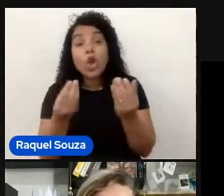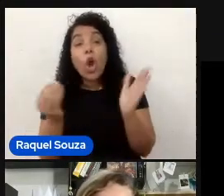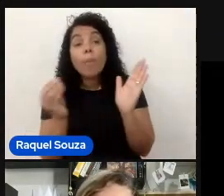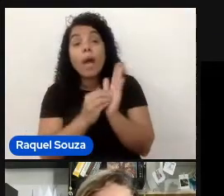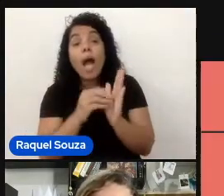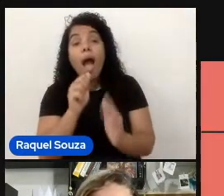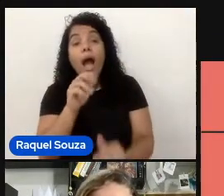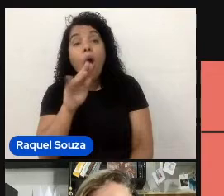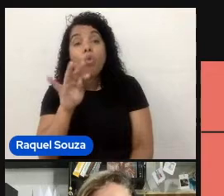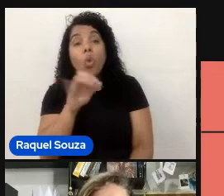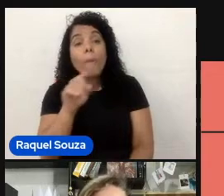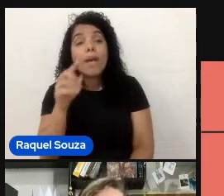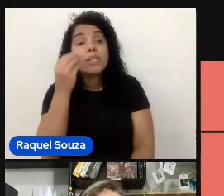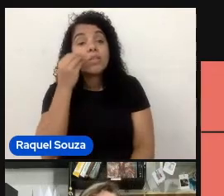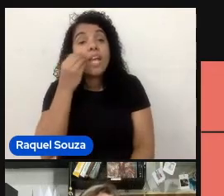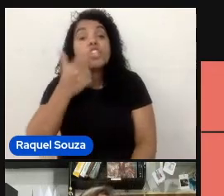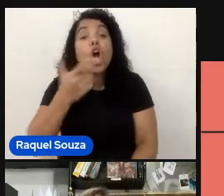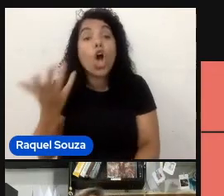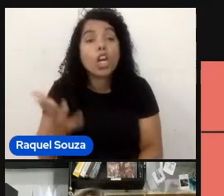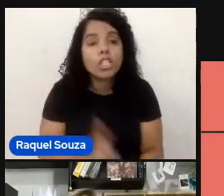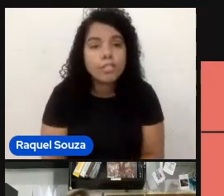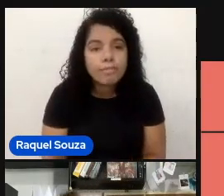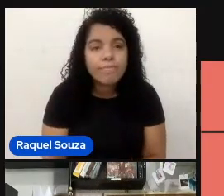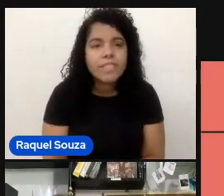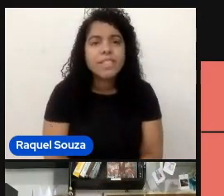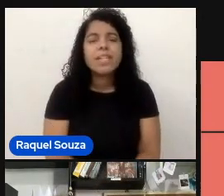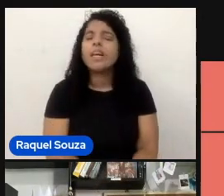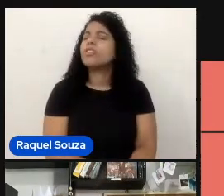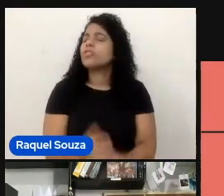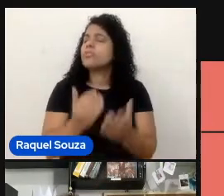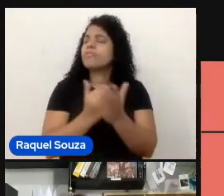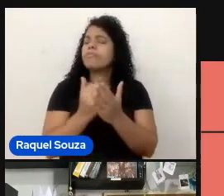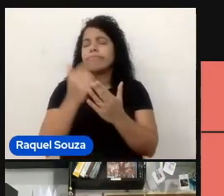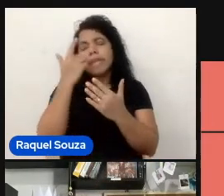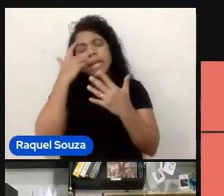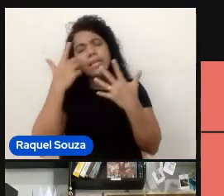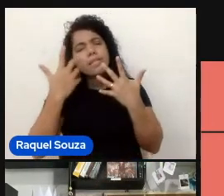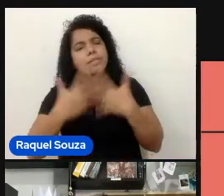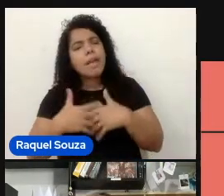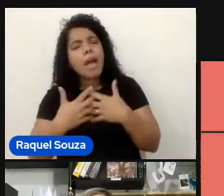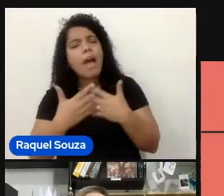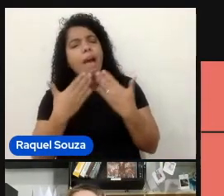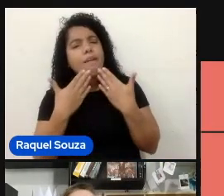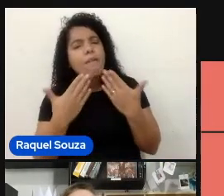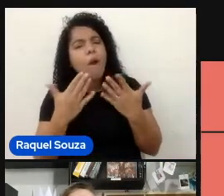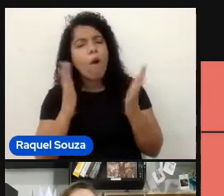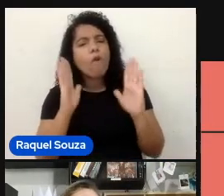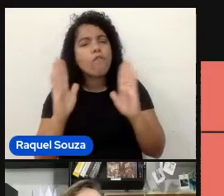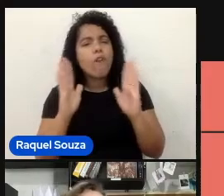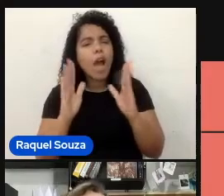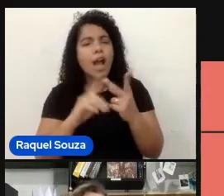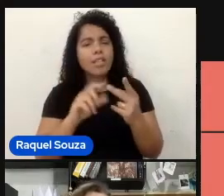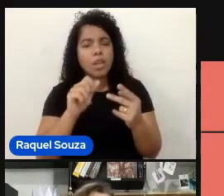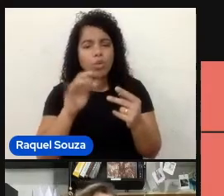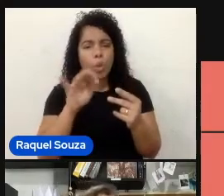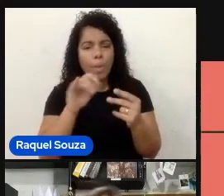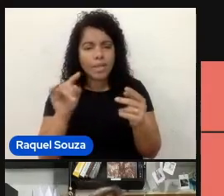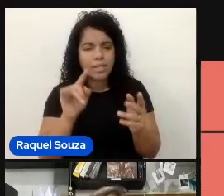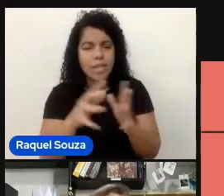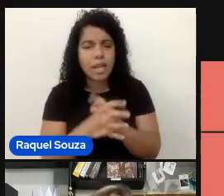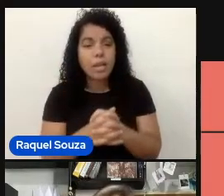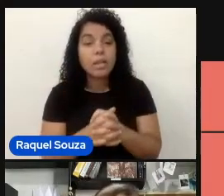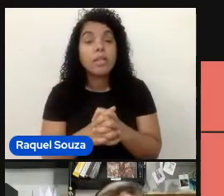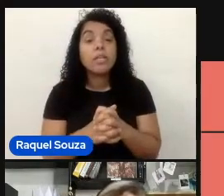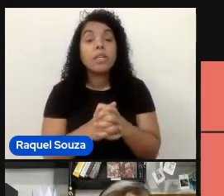de testes, né? A gente começou a pensar em que fase que entra a automação. Como eu trabalho com